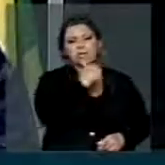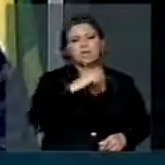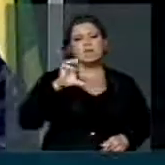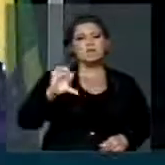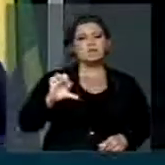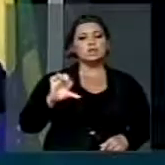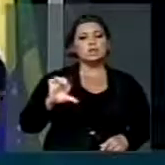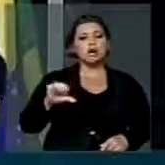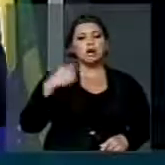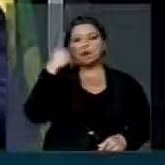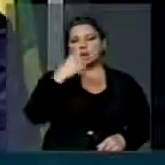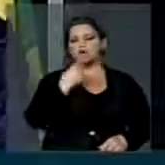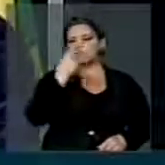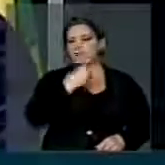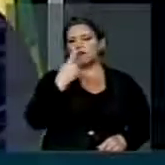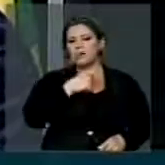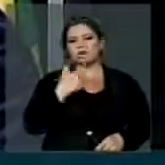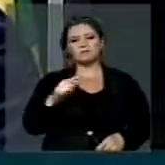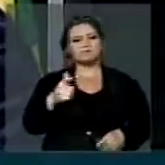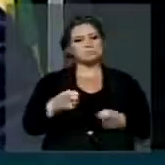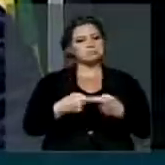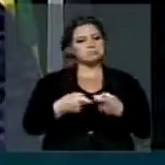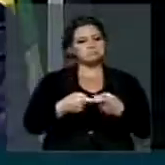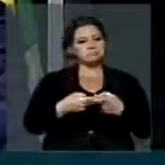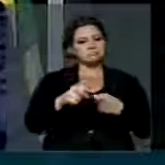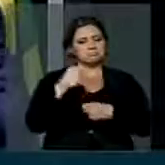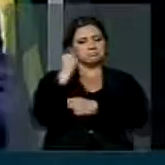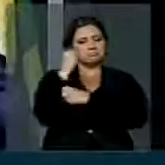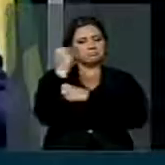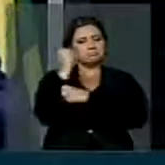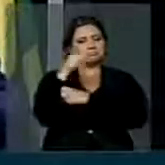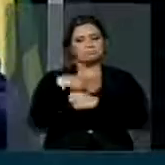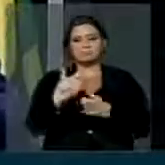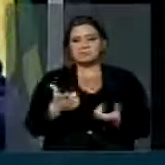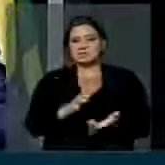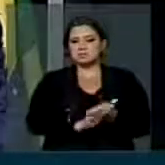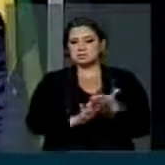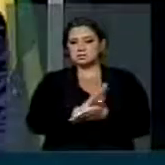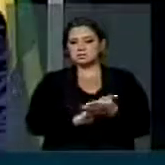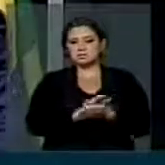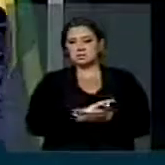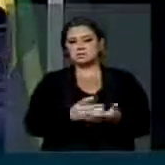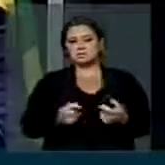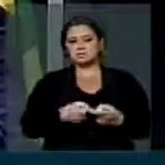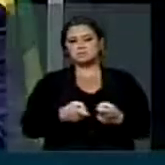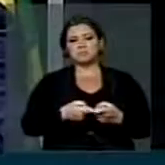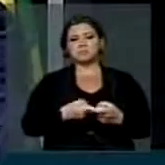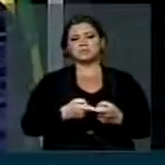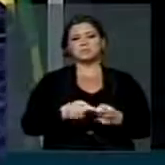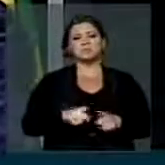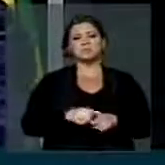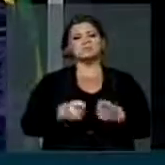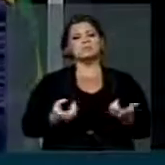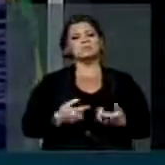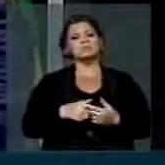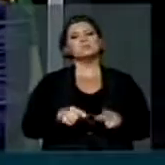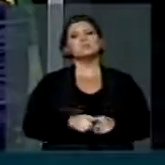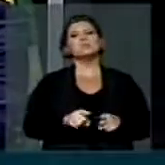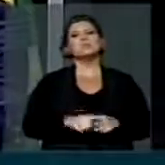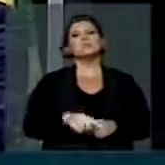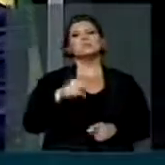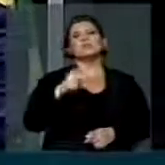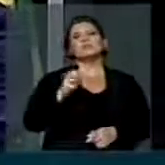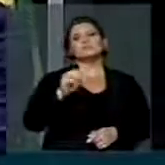serem atendidas e sequer tinha ortopedista. No caso das unidades básicas de saúde, o PAC da Saúde anunciou